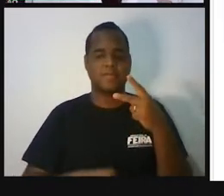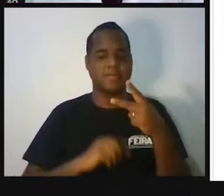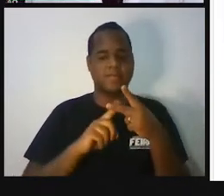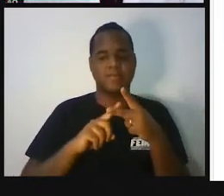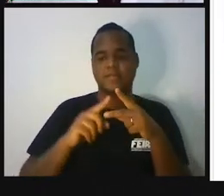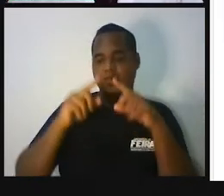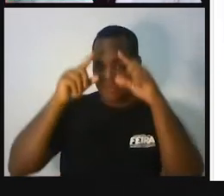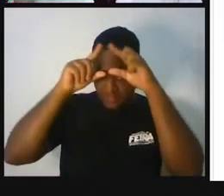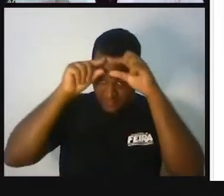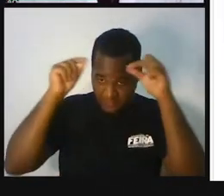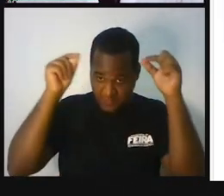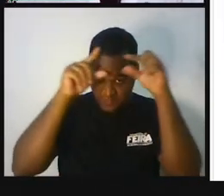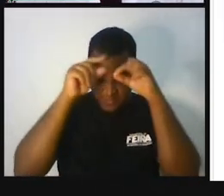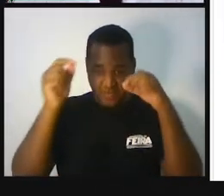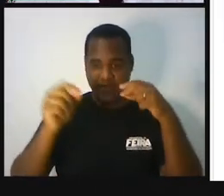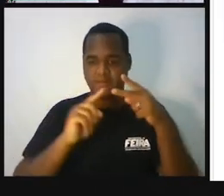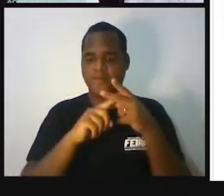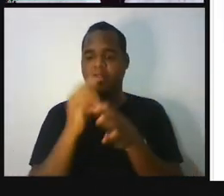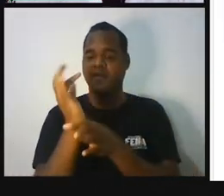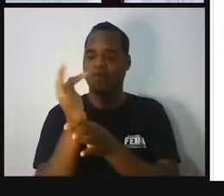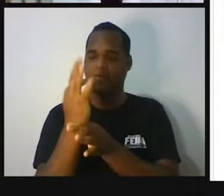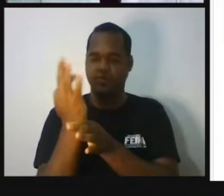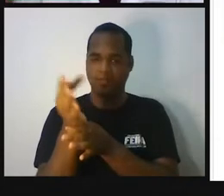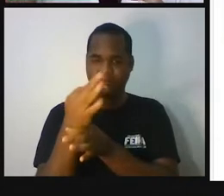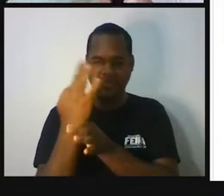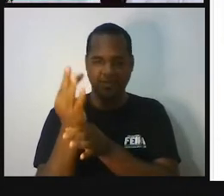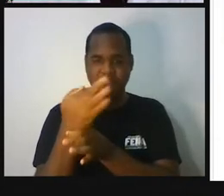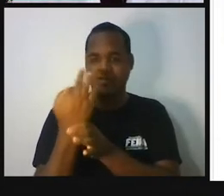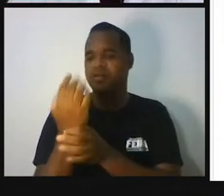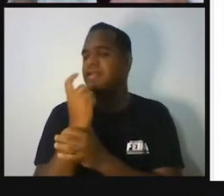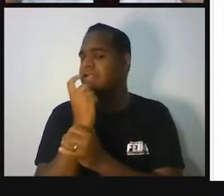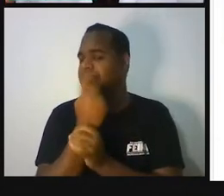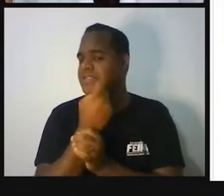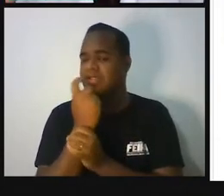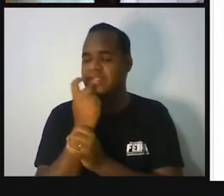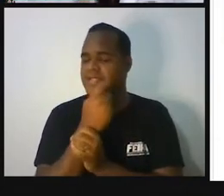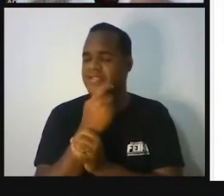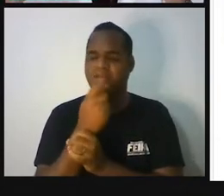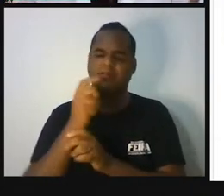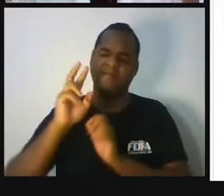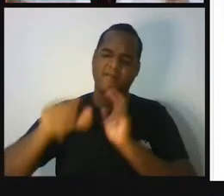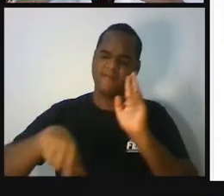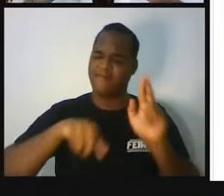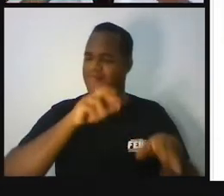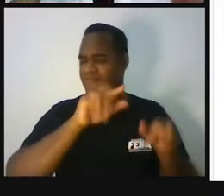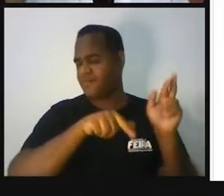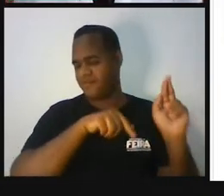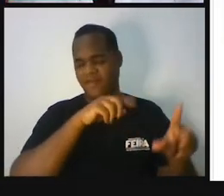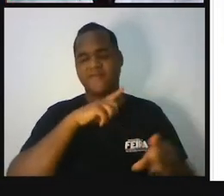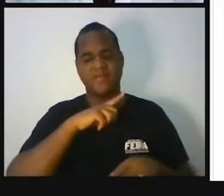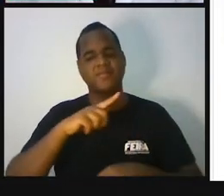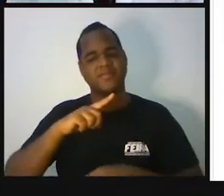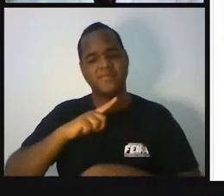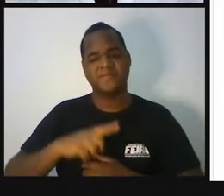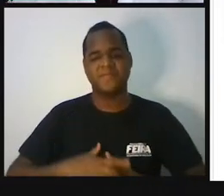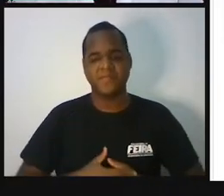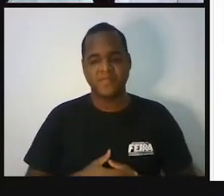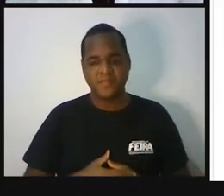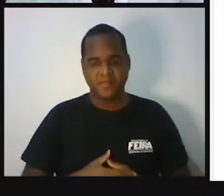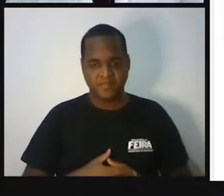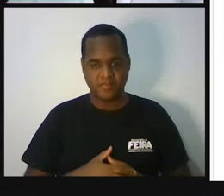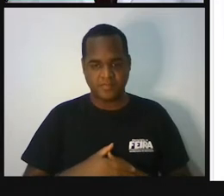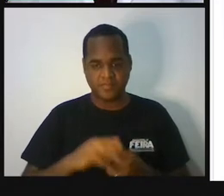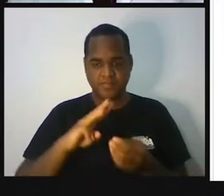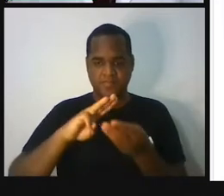na enfermagem seja Narciso terapia na odontologia esse né O que é